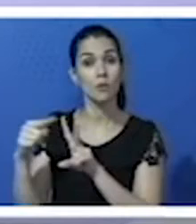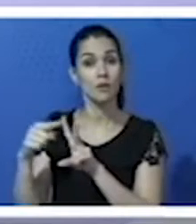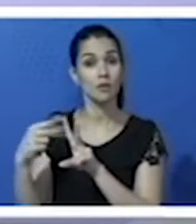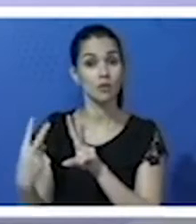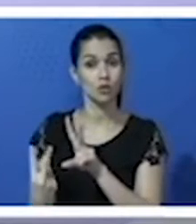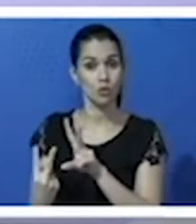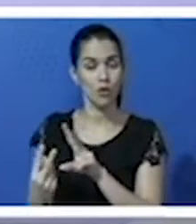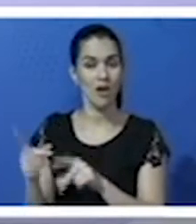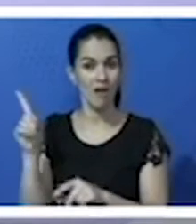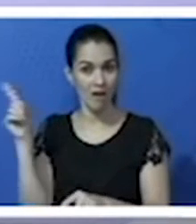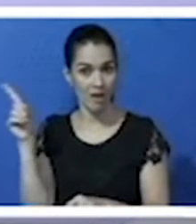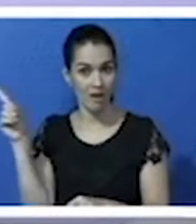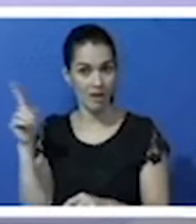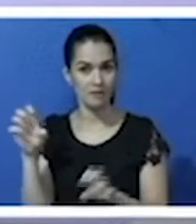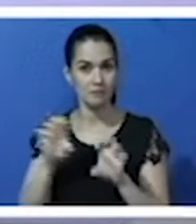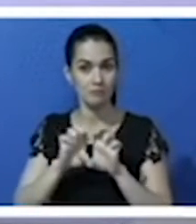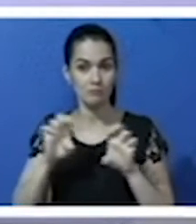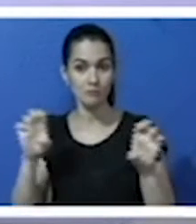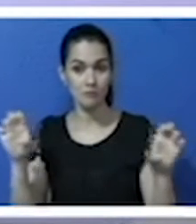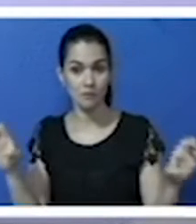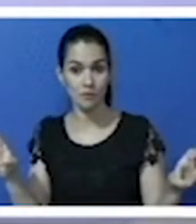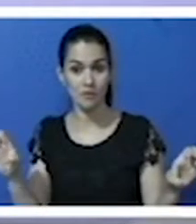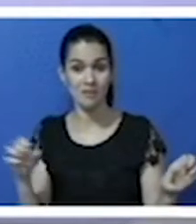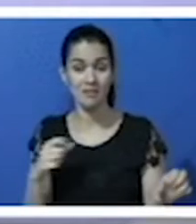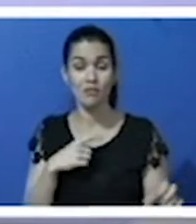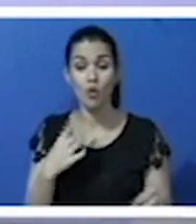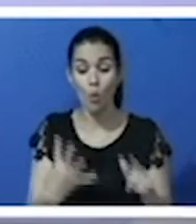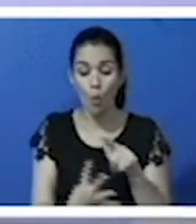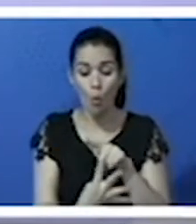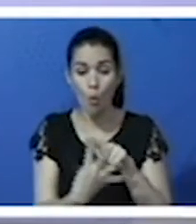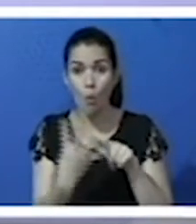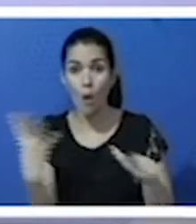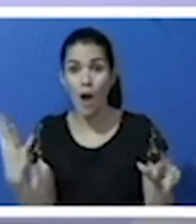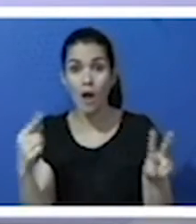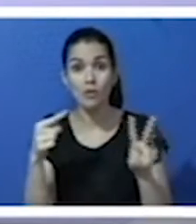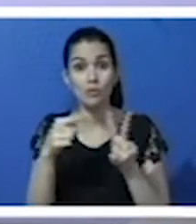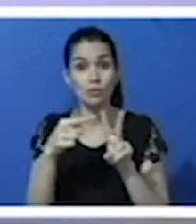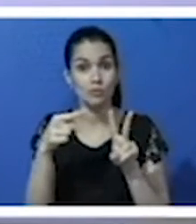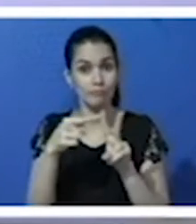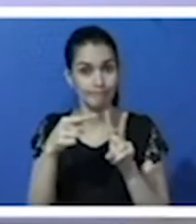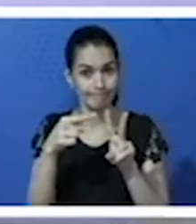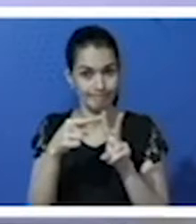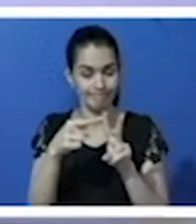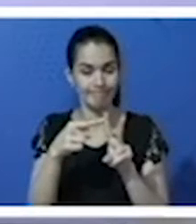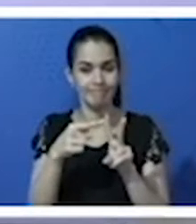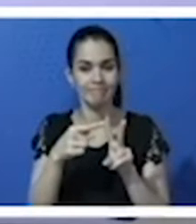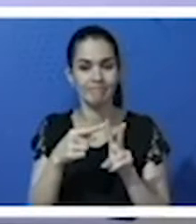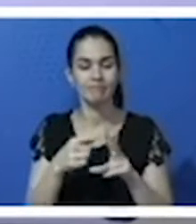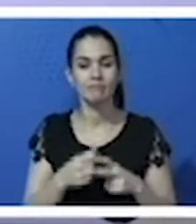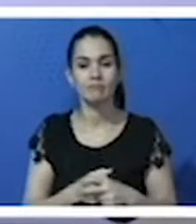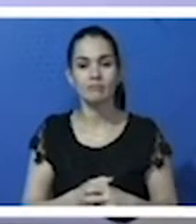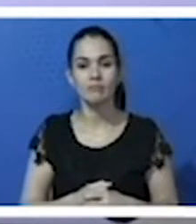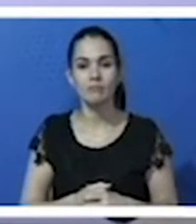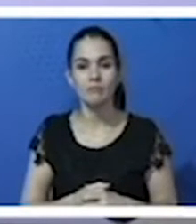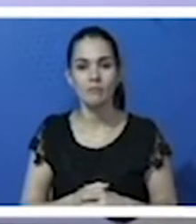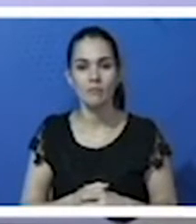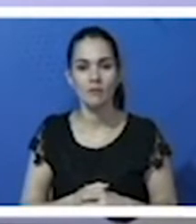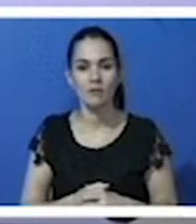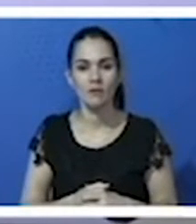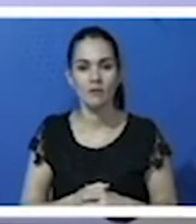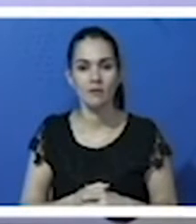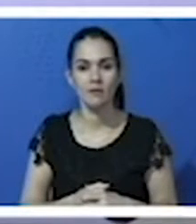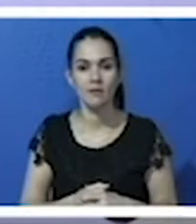Então, essa equação biquadrada tem quatro raízes, né? Quatro valores de x que torna a